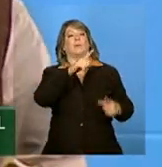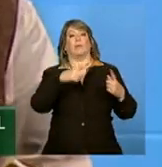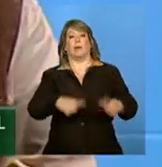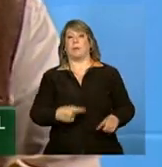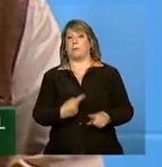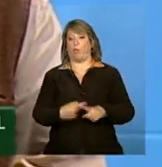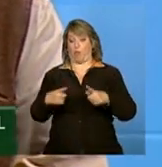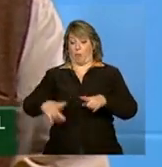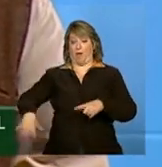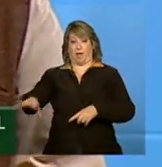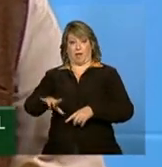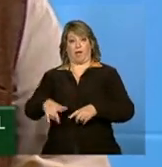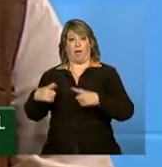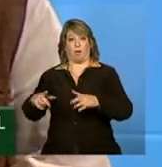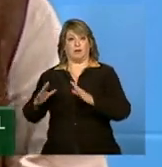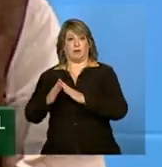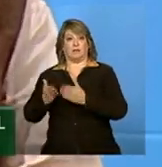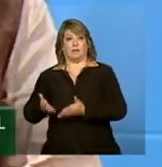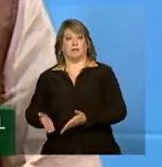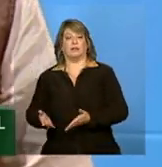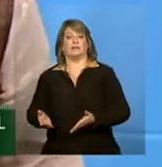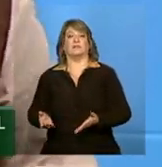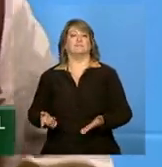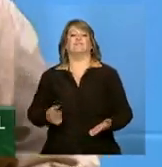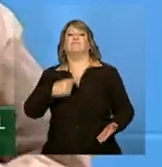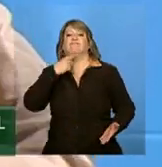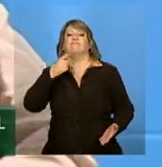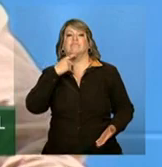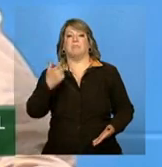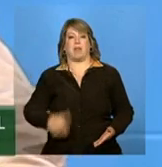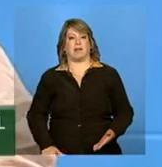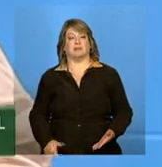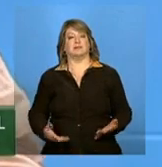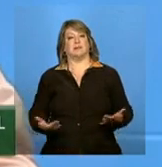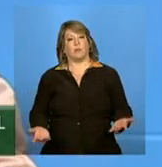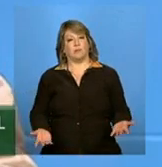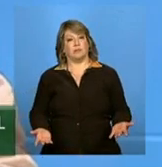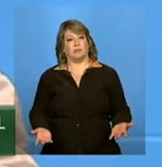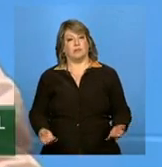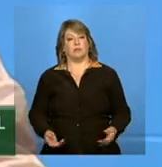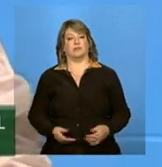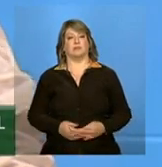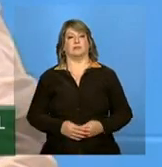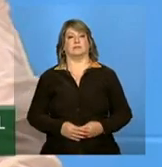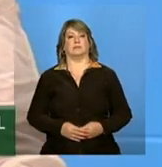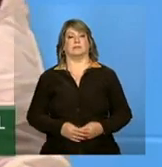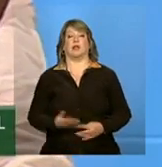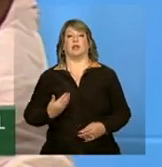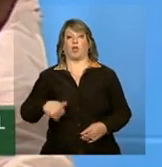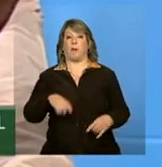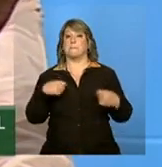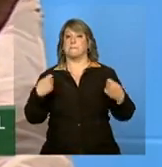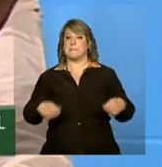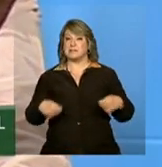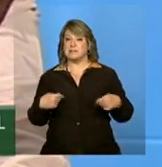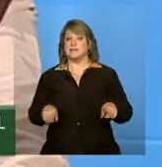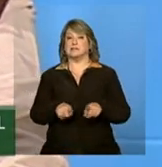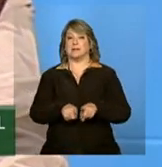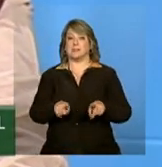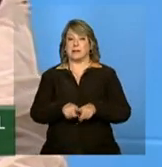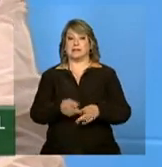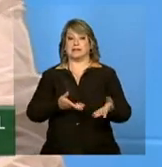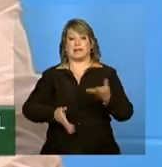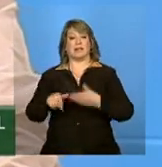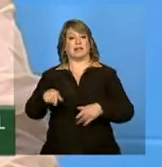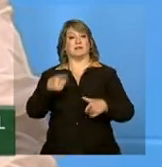simplesmente o local onde trabalhavam não é mais viável. Então, nós temos que an emergency. Tratar dessa questão ecológica